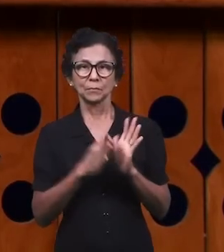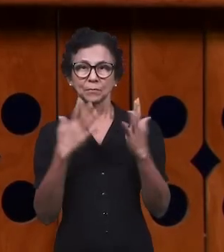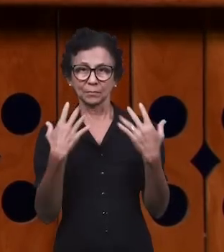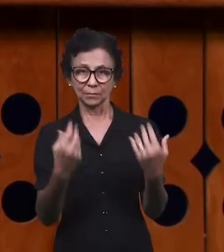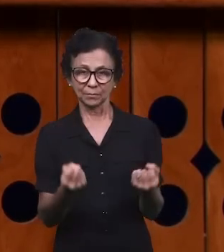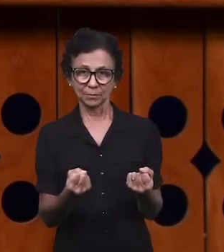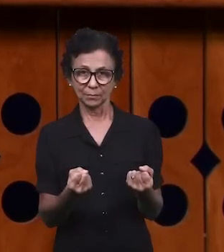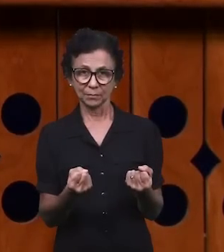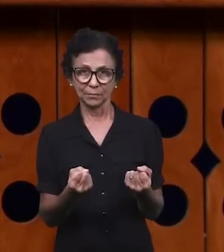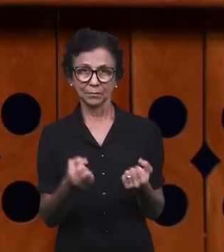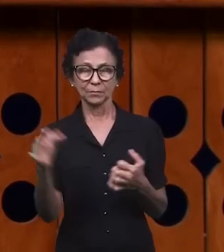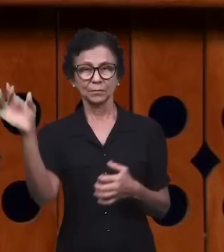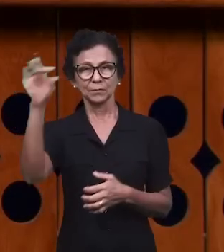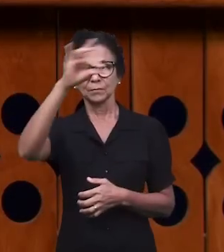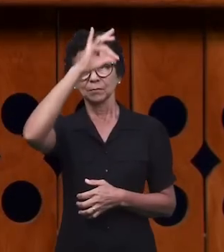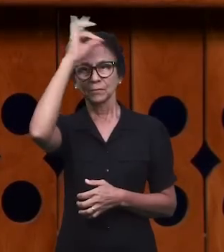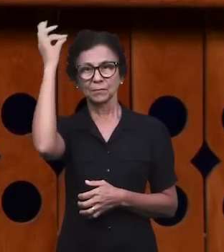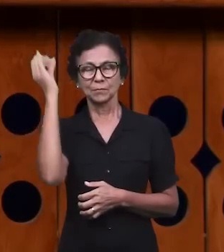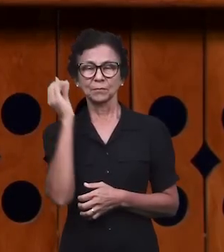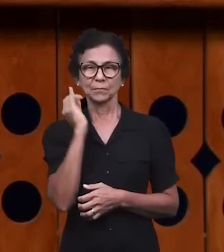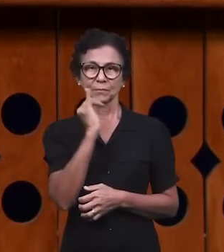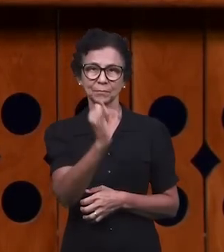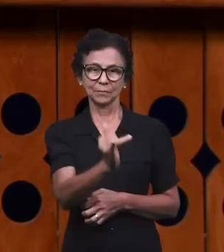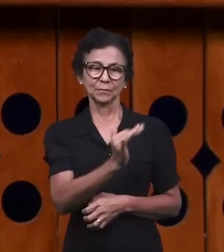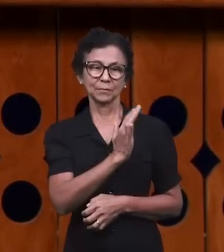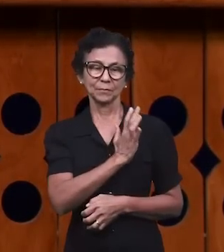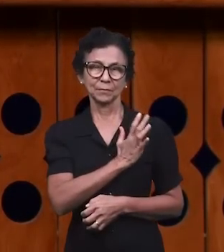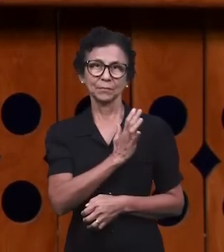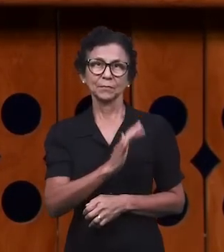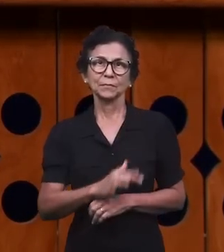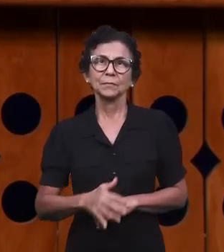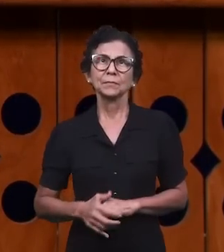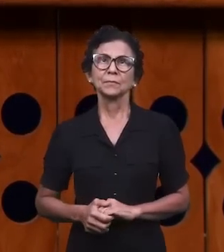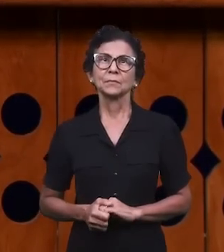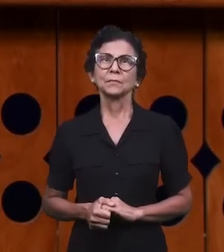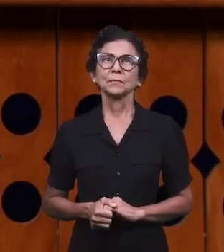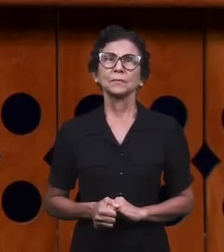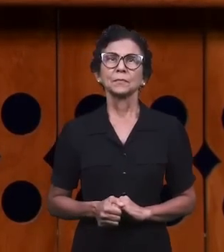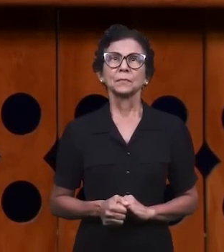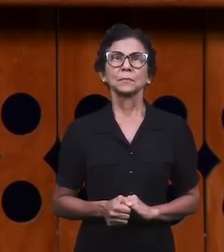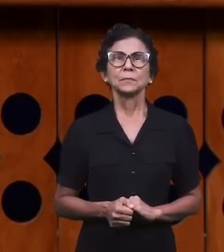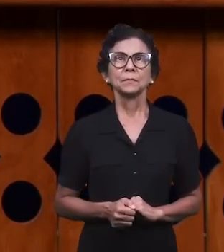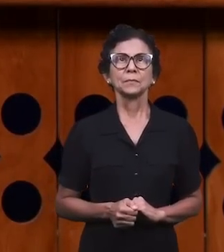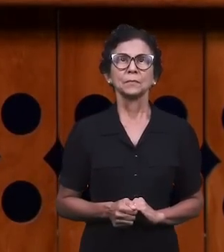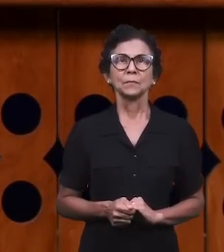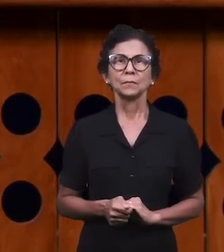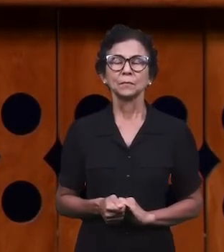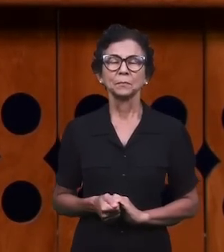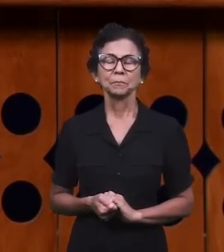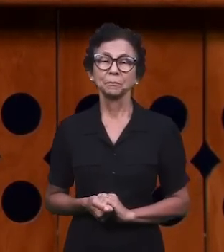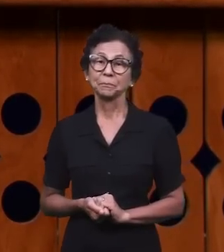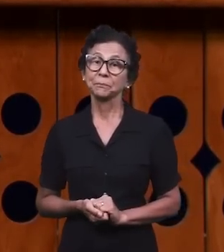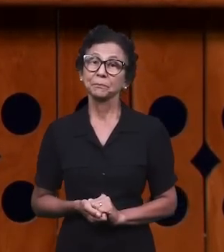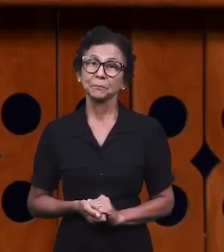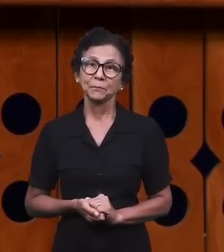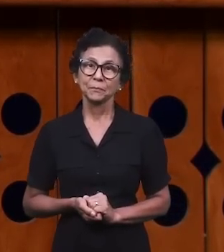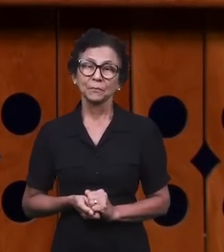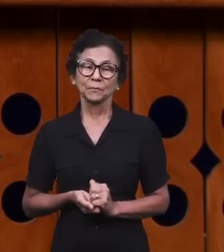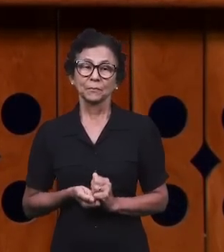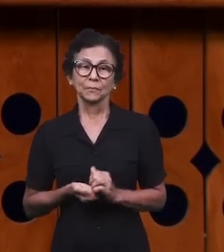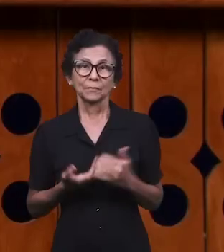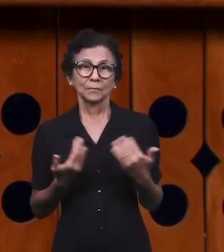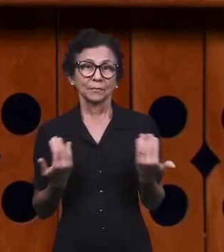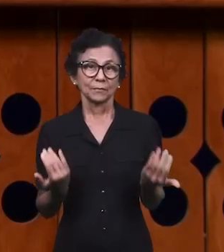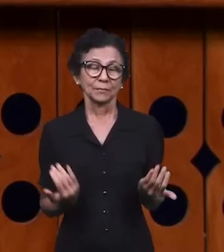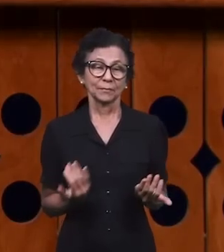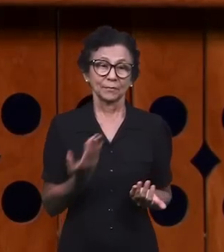vai selar o seu coração. E então, agora, esse mistério que era indeclarável, em 3 dias os